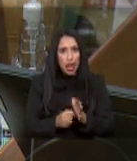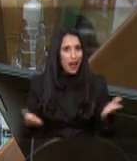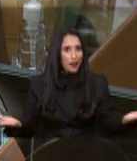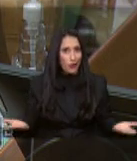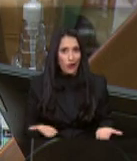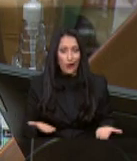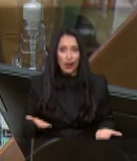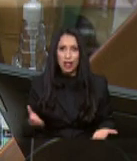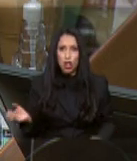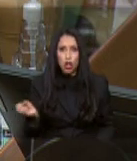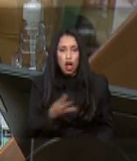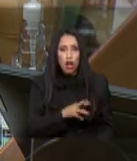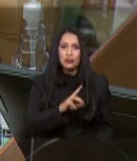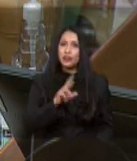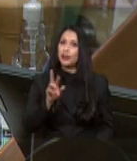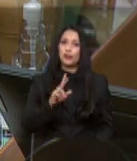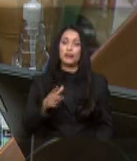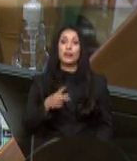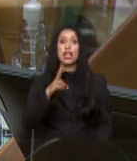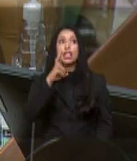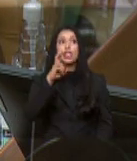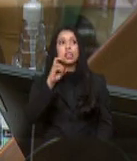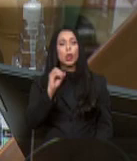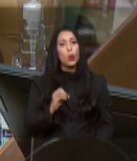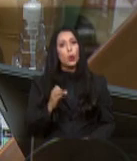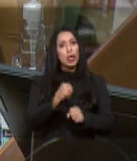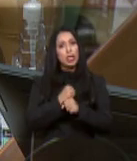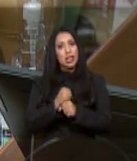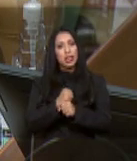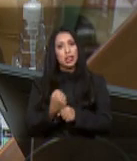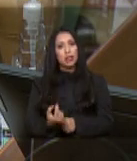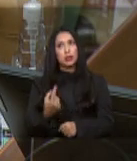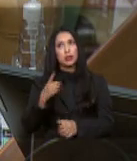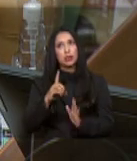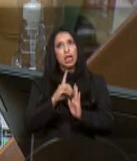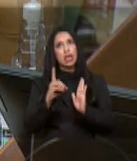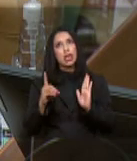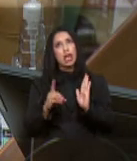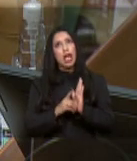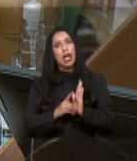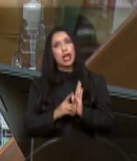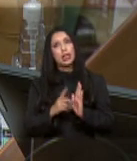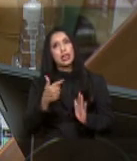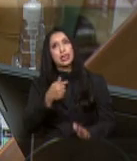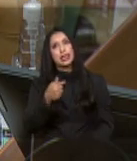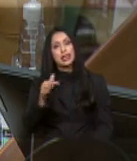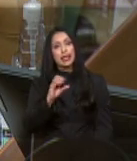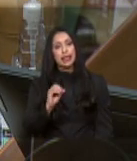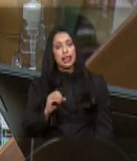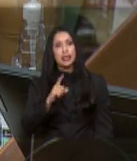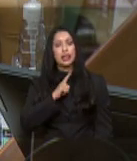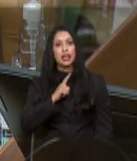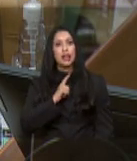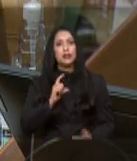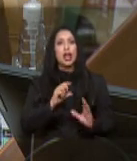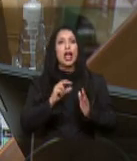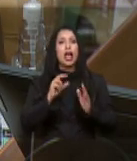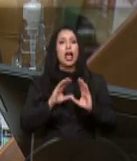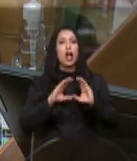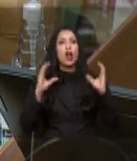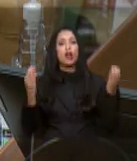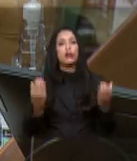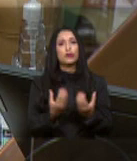embora nós tenhamos um recorte de 50 anos, se eu considerar a década de 70, a Conferência de Estocolmo,